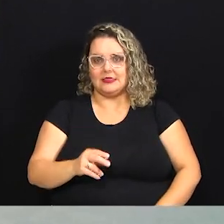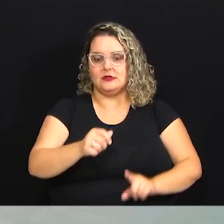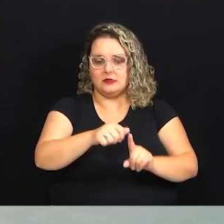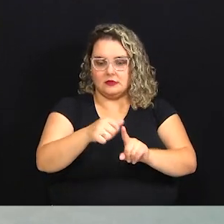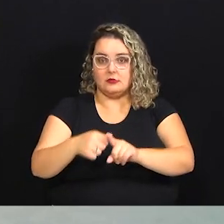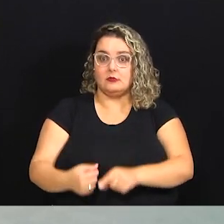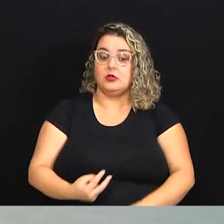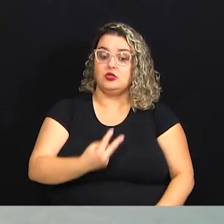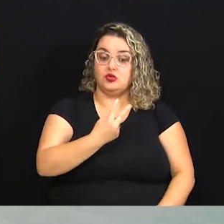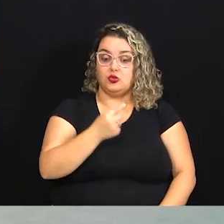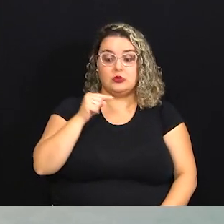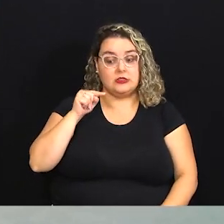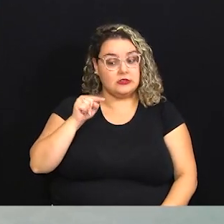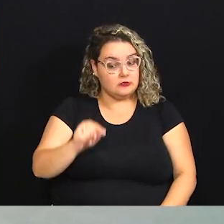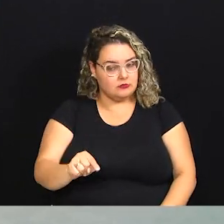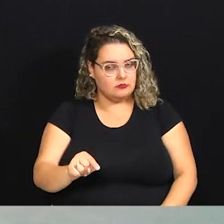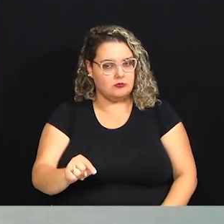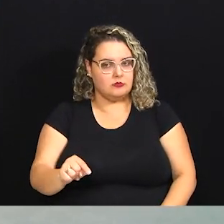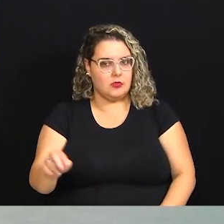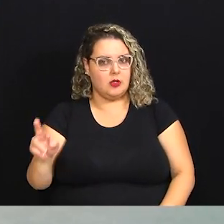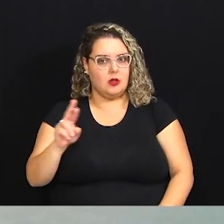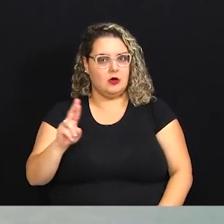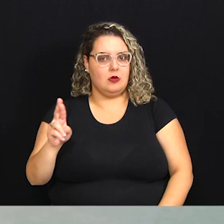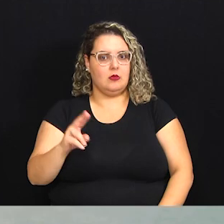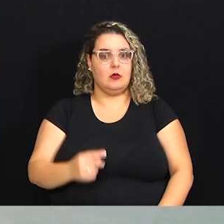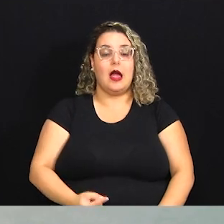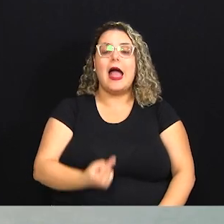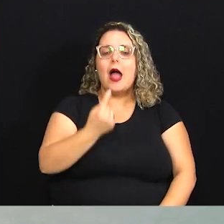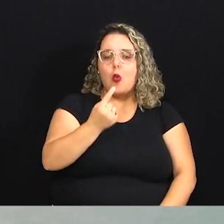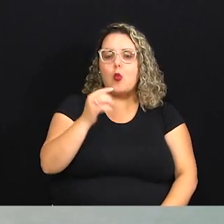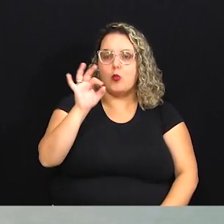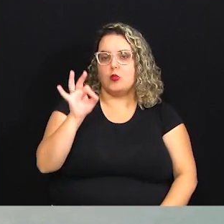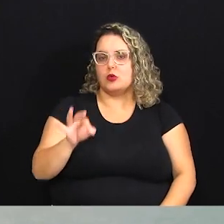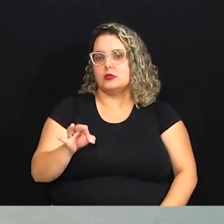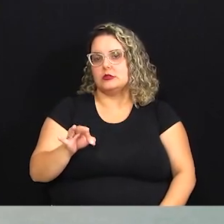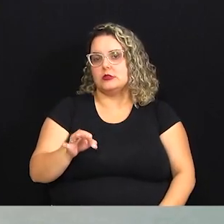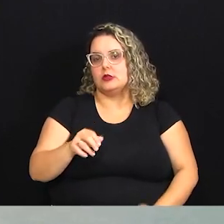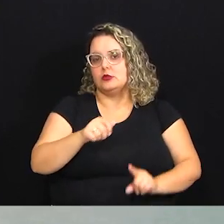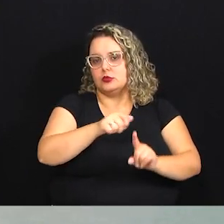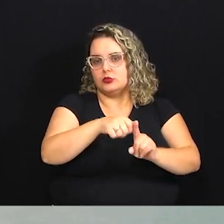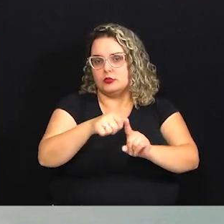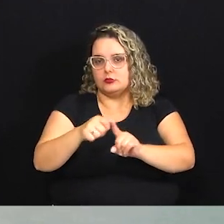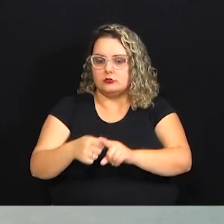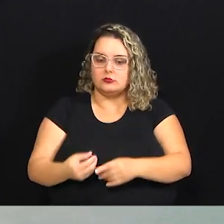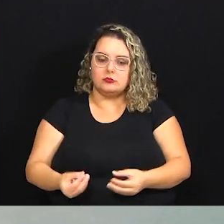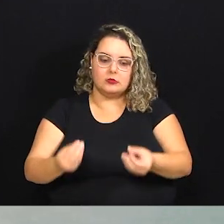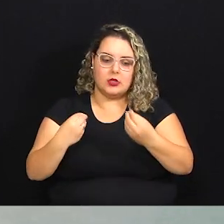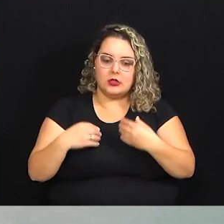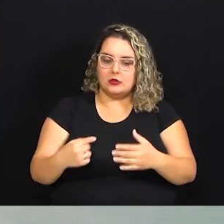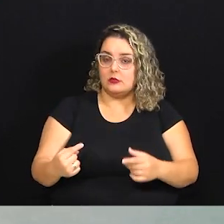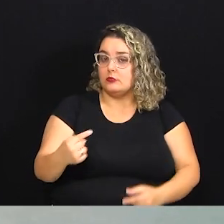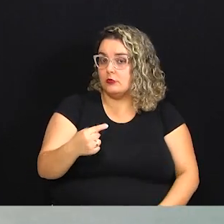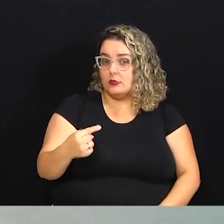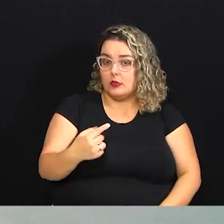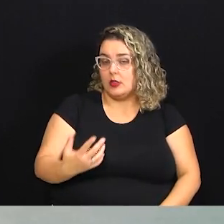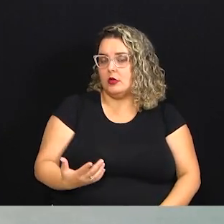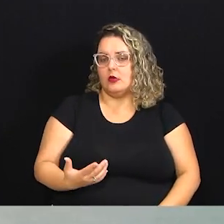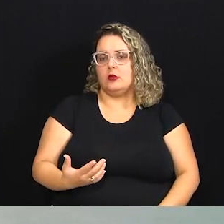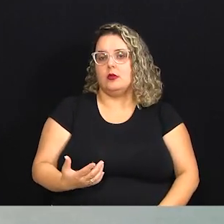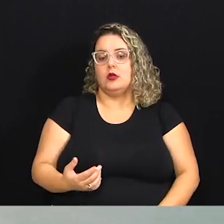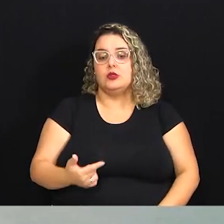de R$2.000 a só 1% ao mês, isso me dá uma dívida